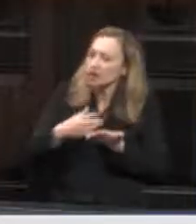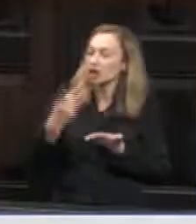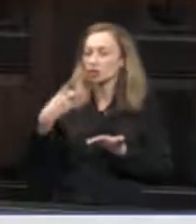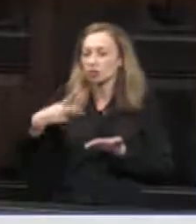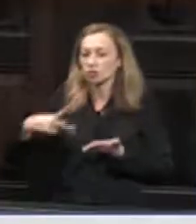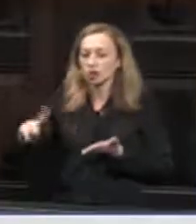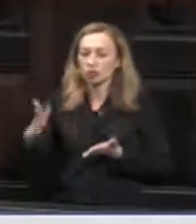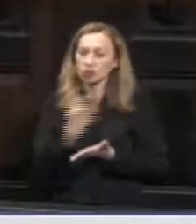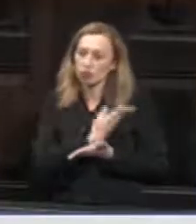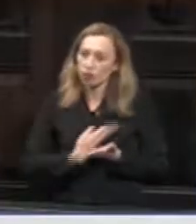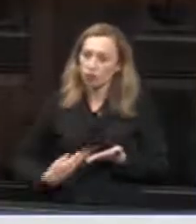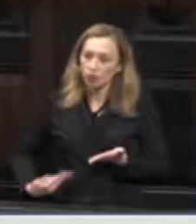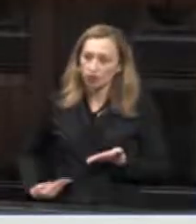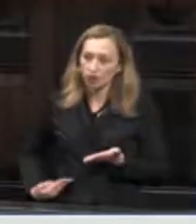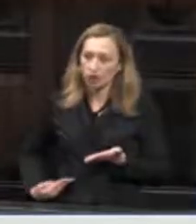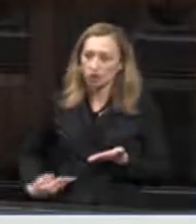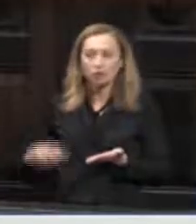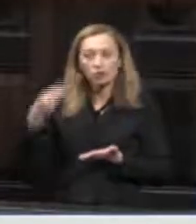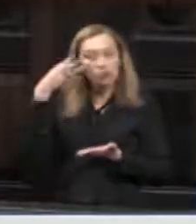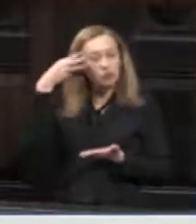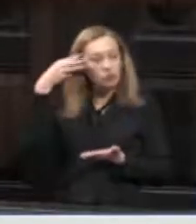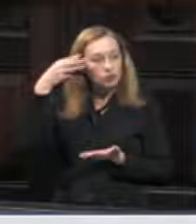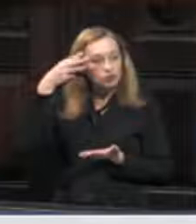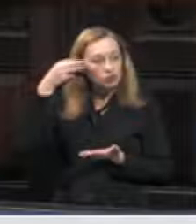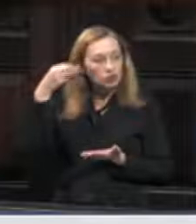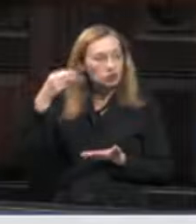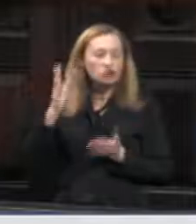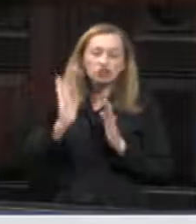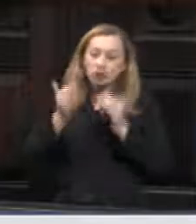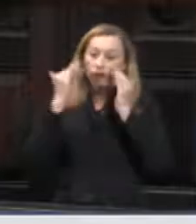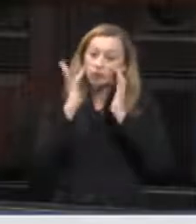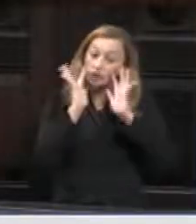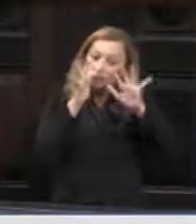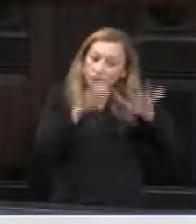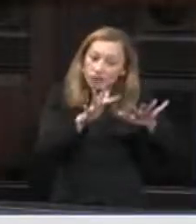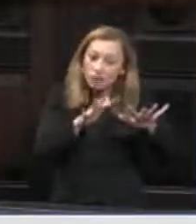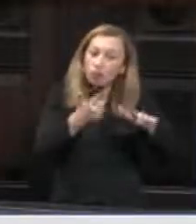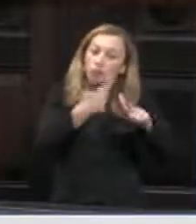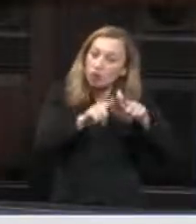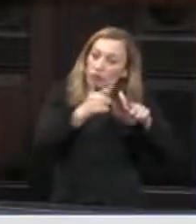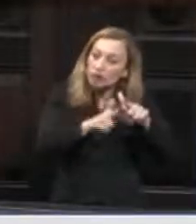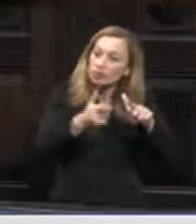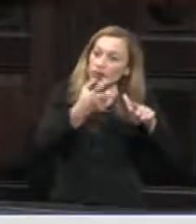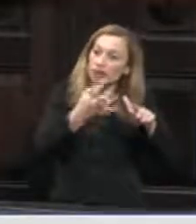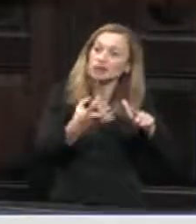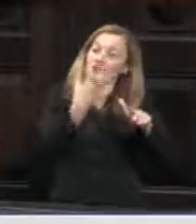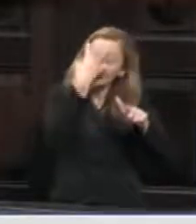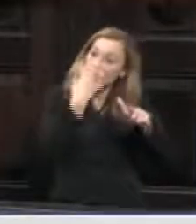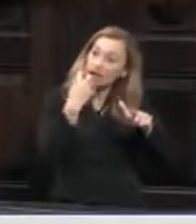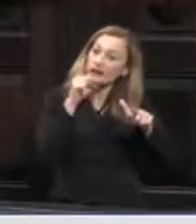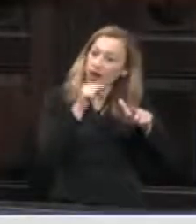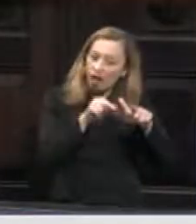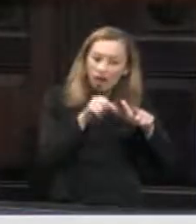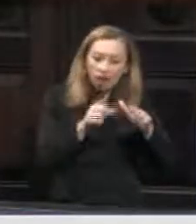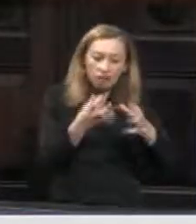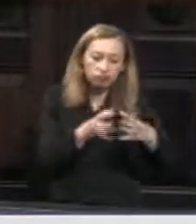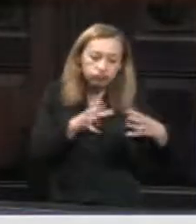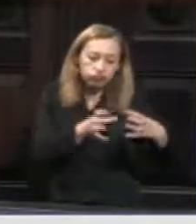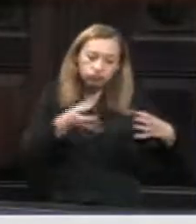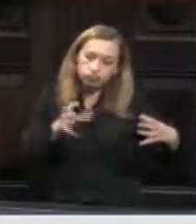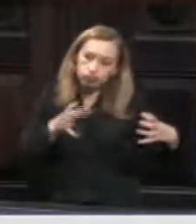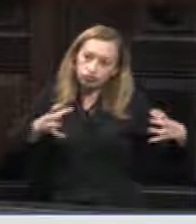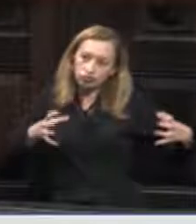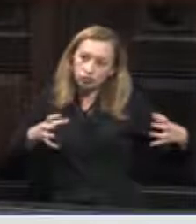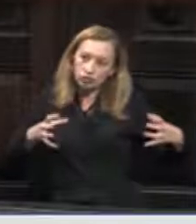governo, e a nossa ideia é chamar a atenção para o grave problema que não para de crescer, que